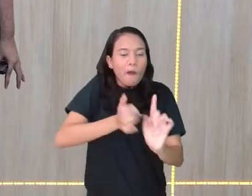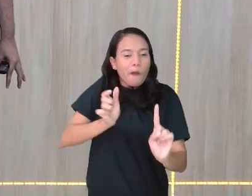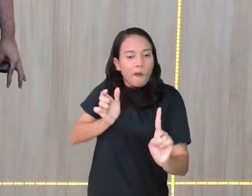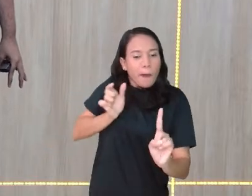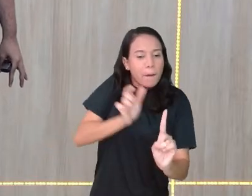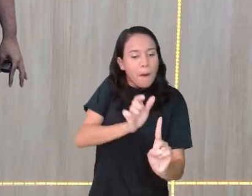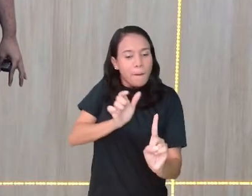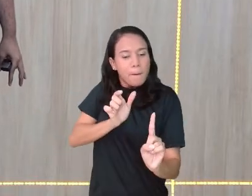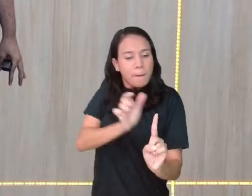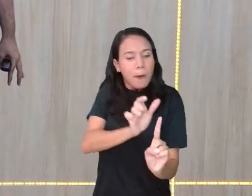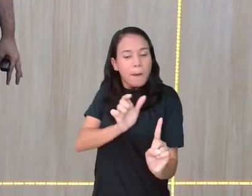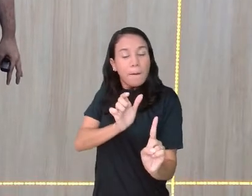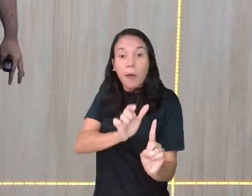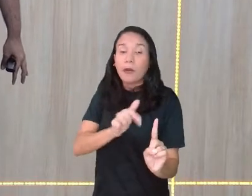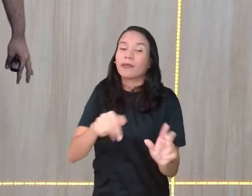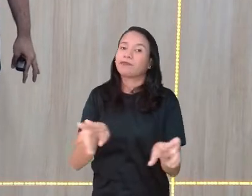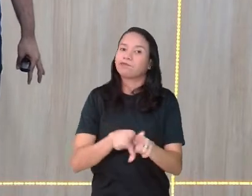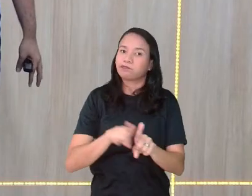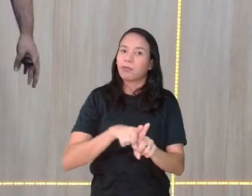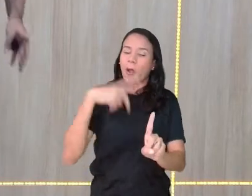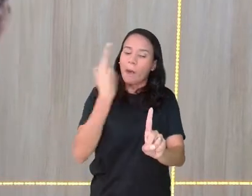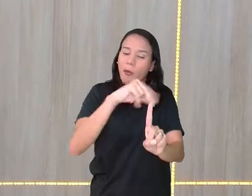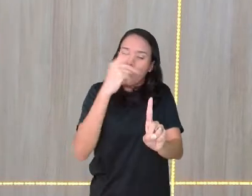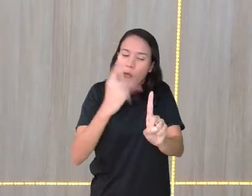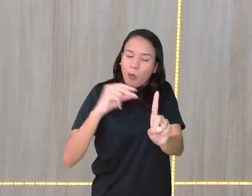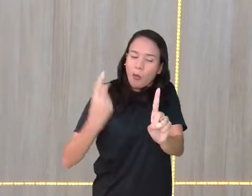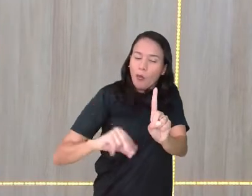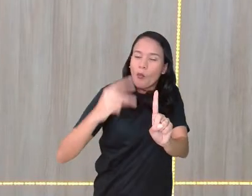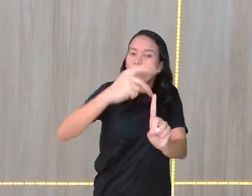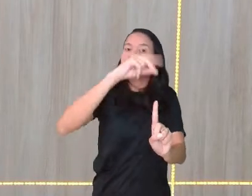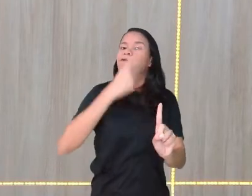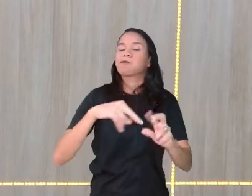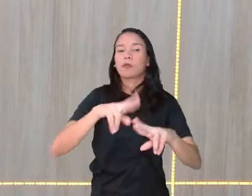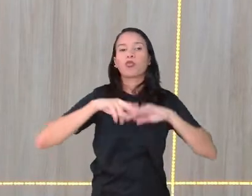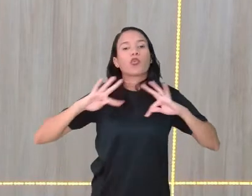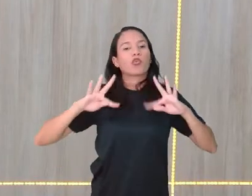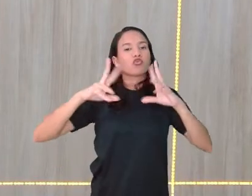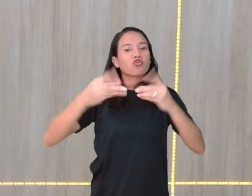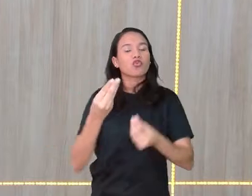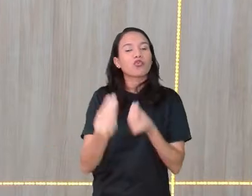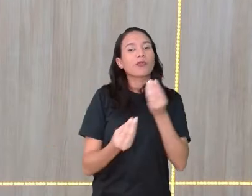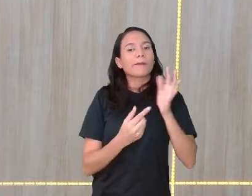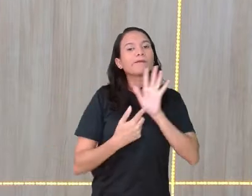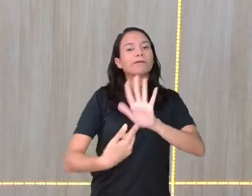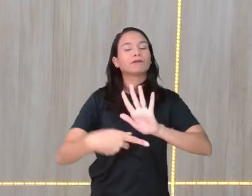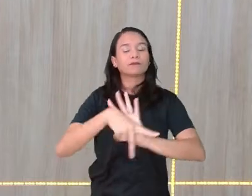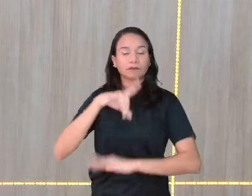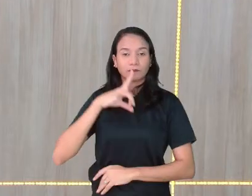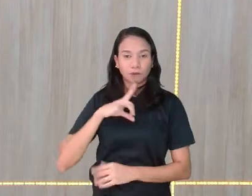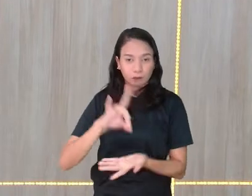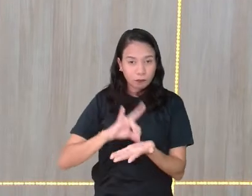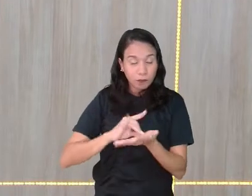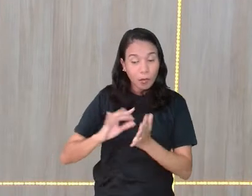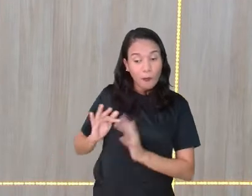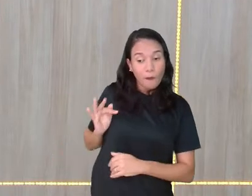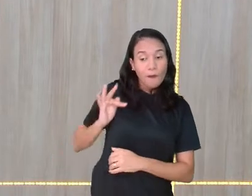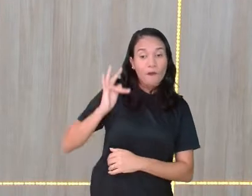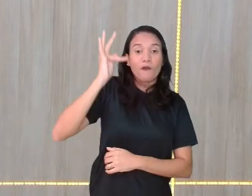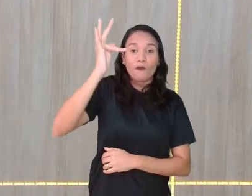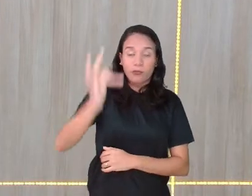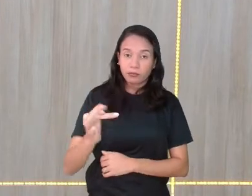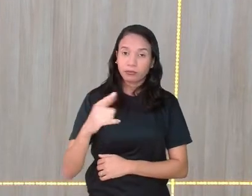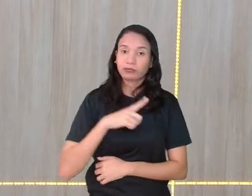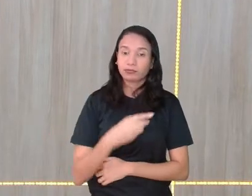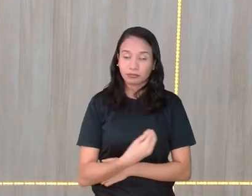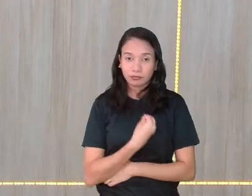bastante questões também físicas. Tudo isso já vai dando um reflexozinho mais na frente também nesse